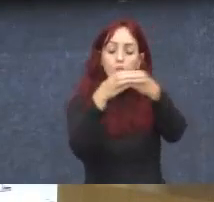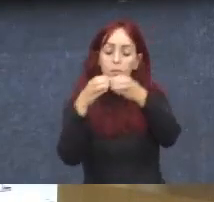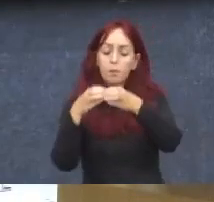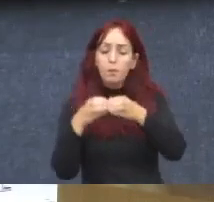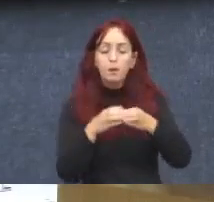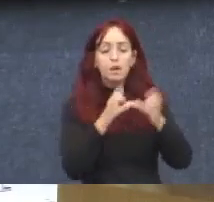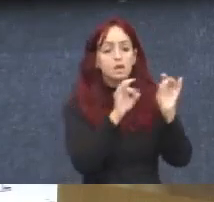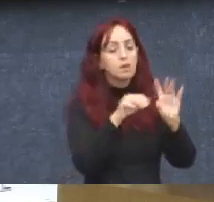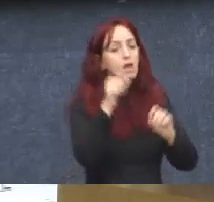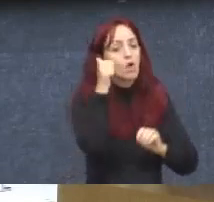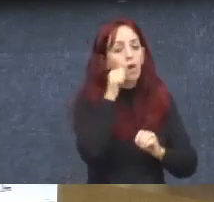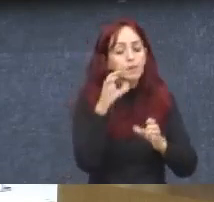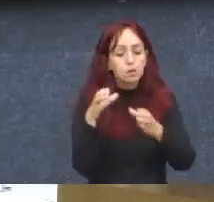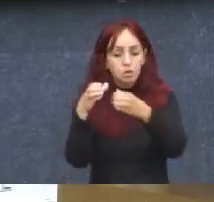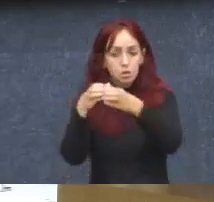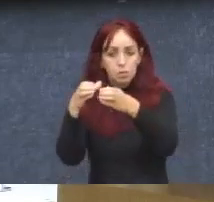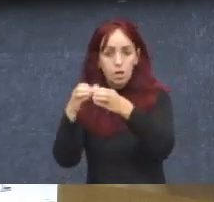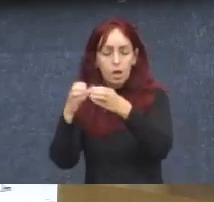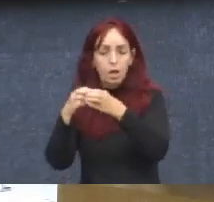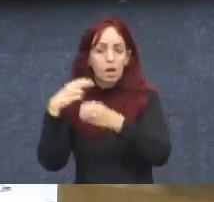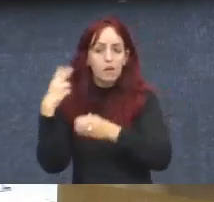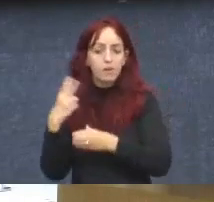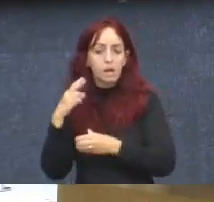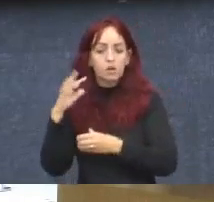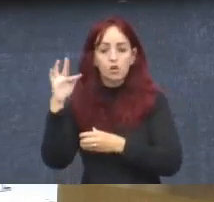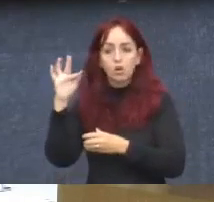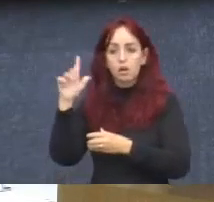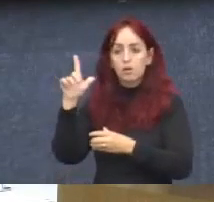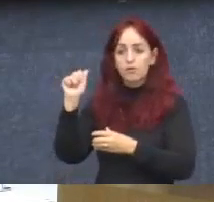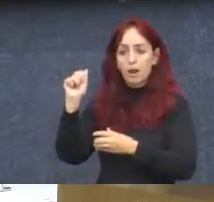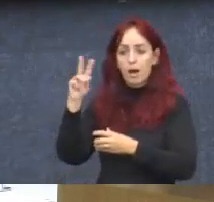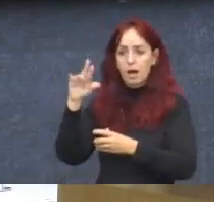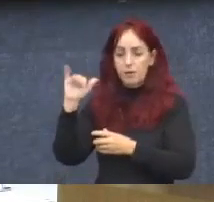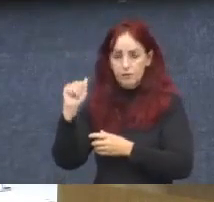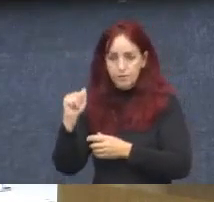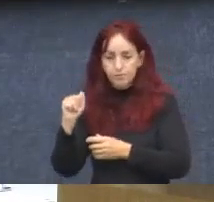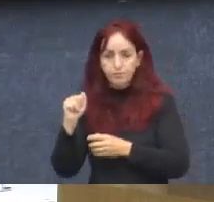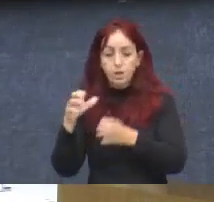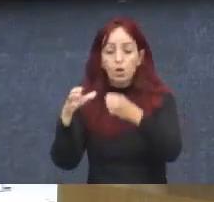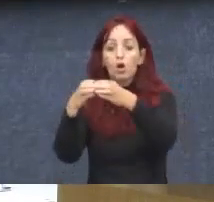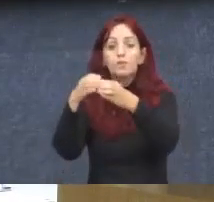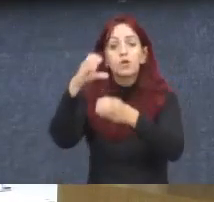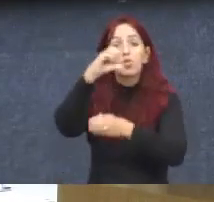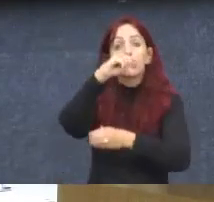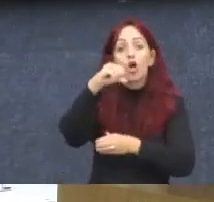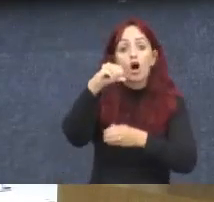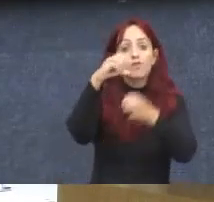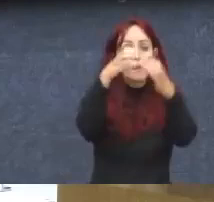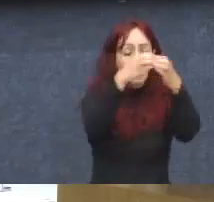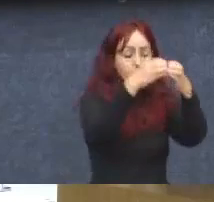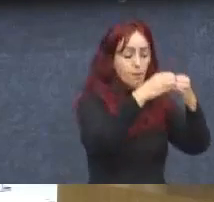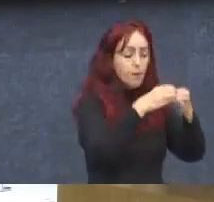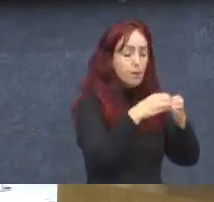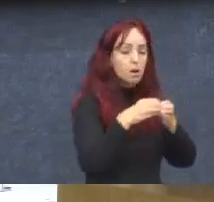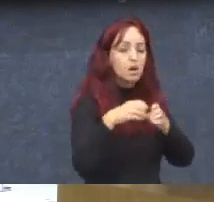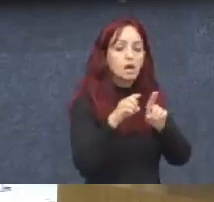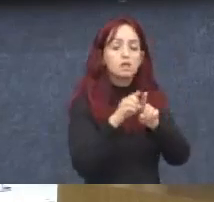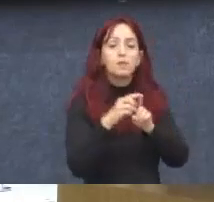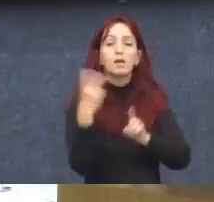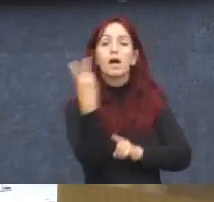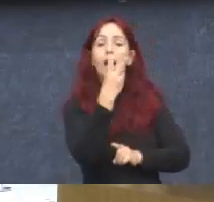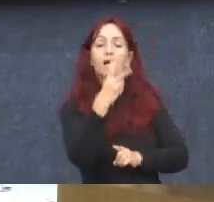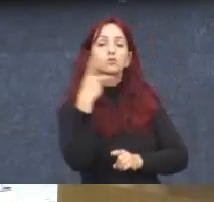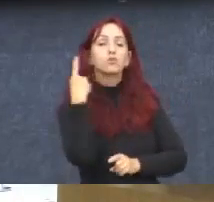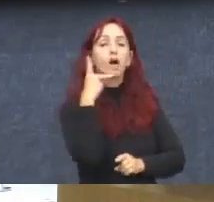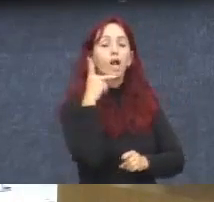Mulheres, presidida pela vereadora Flávia Borja, essas 9 comissões e também as 2 comissões